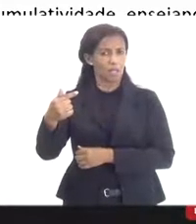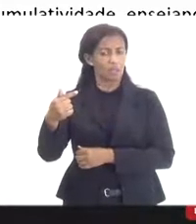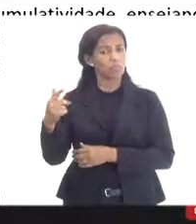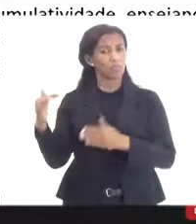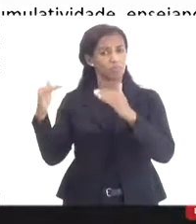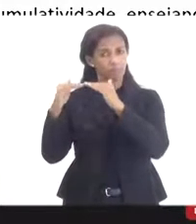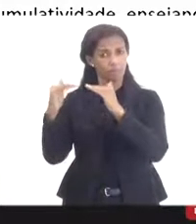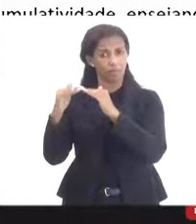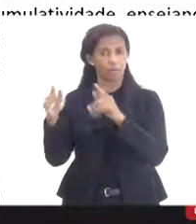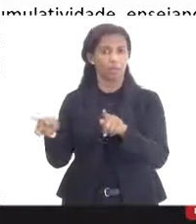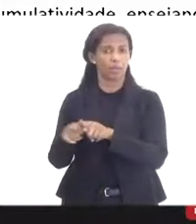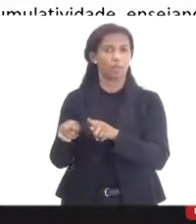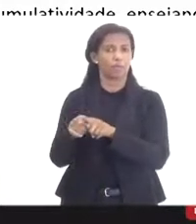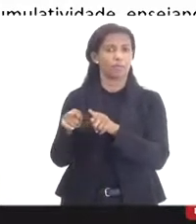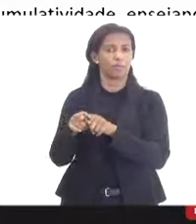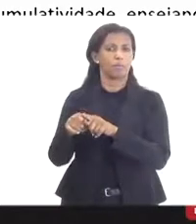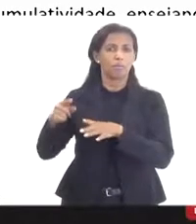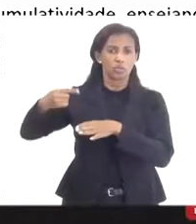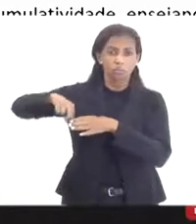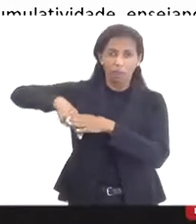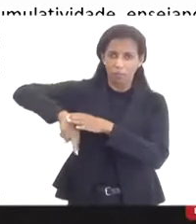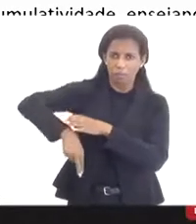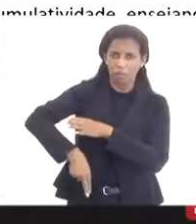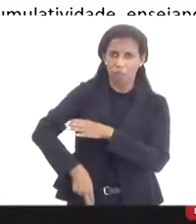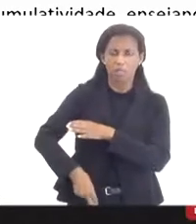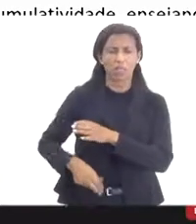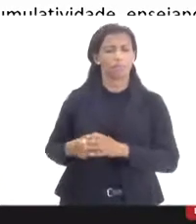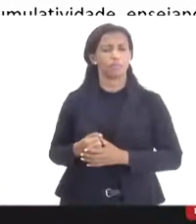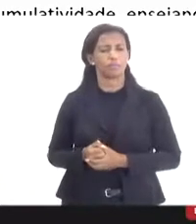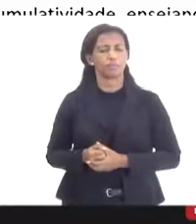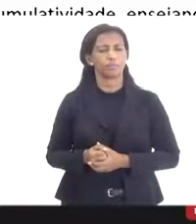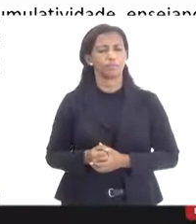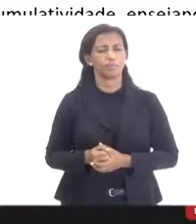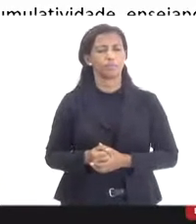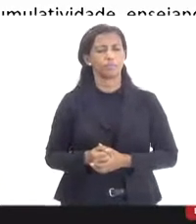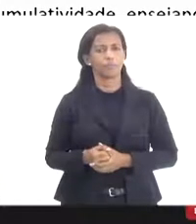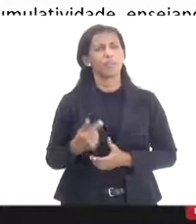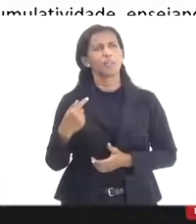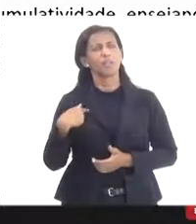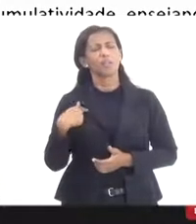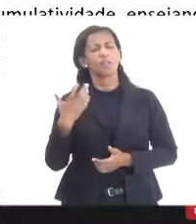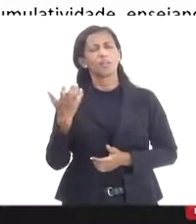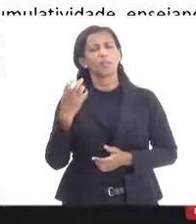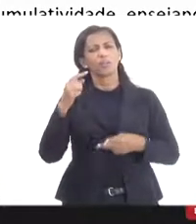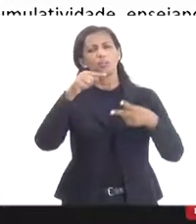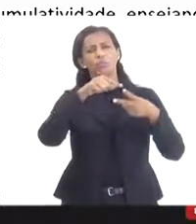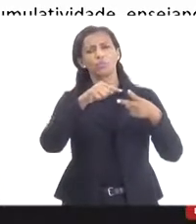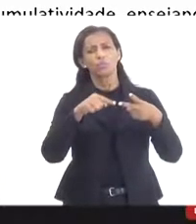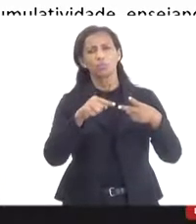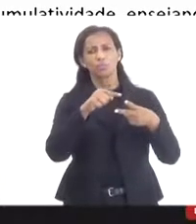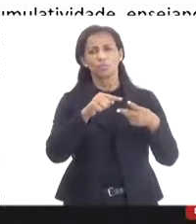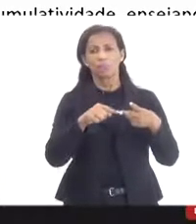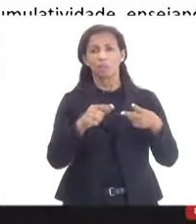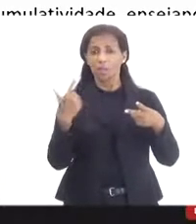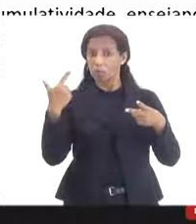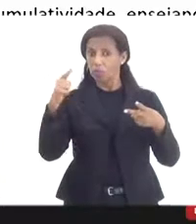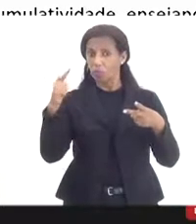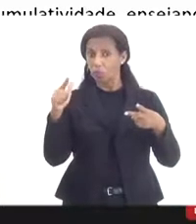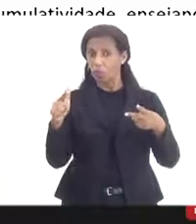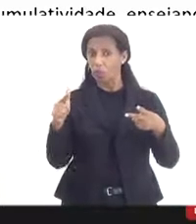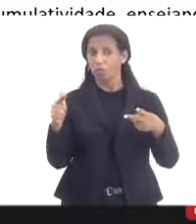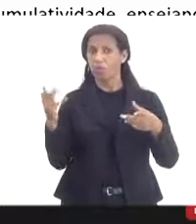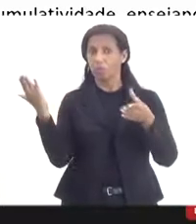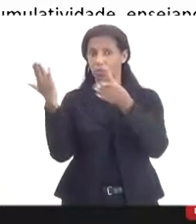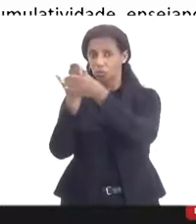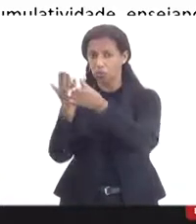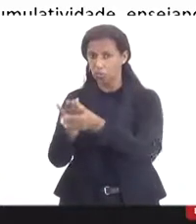favorável à Petrobras no sentido de fluido de perfuração. E eu gostaria de fazer duas observações. Isso aqui eu tenho várias outras sentenças e